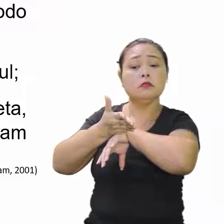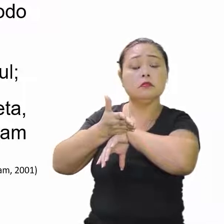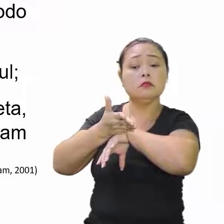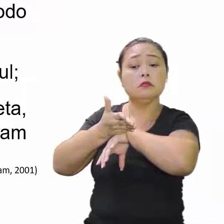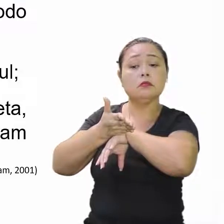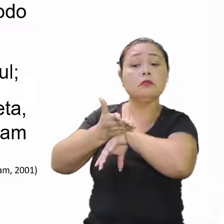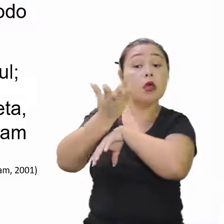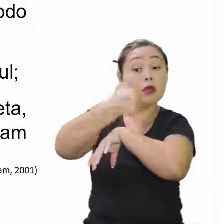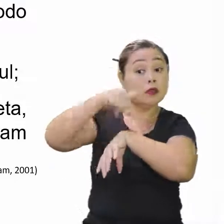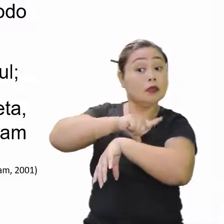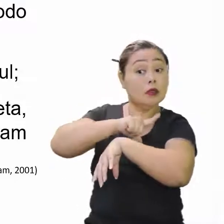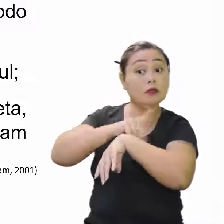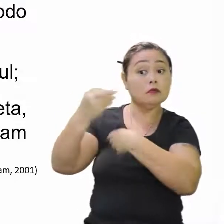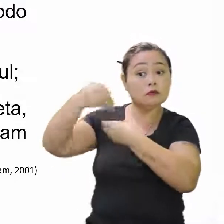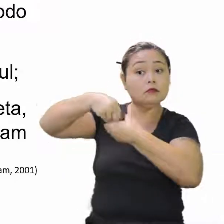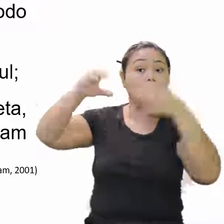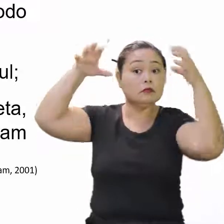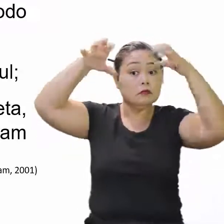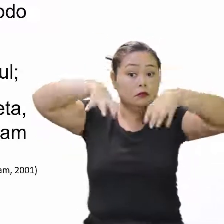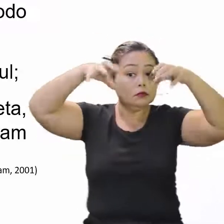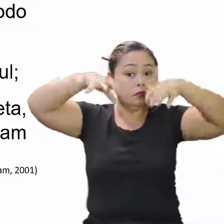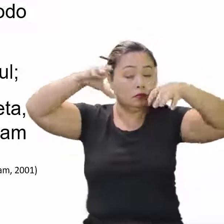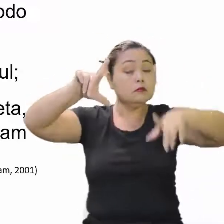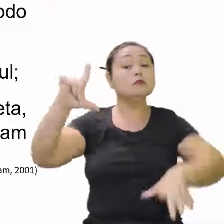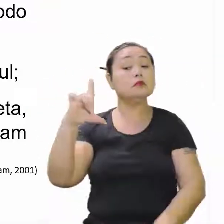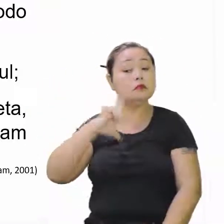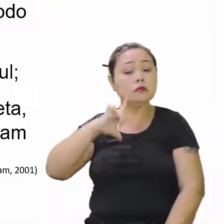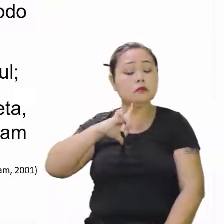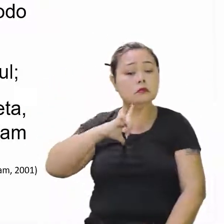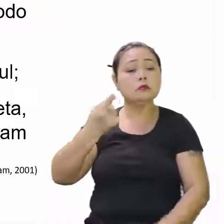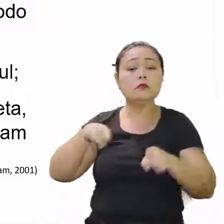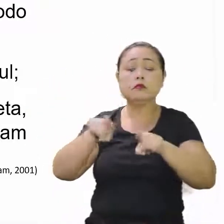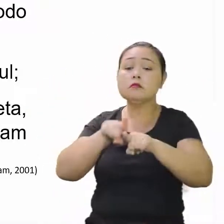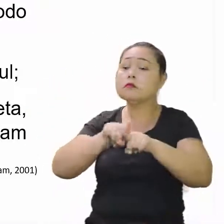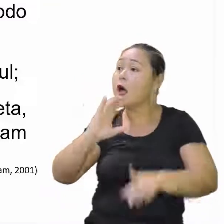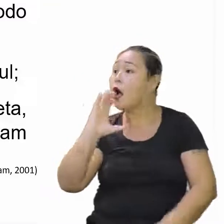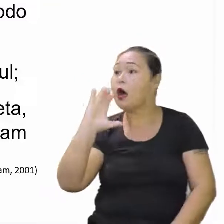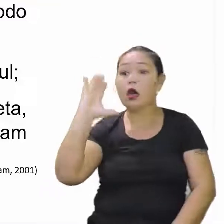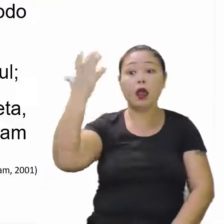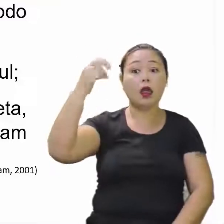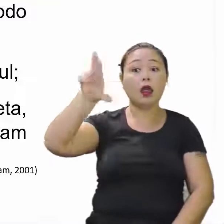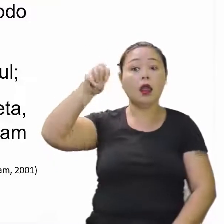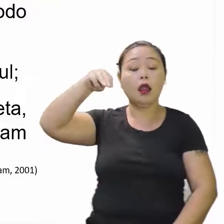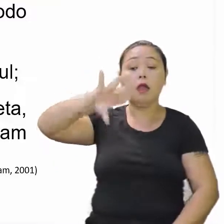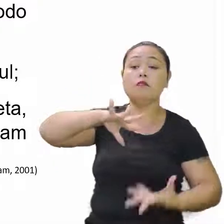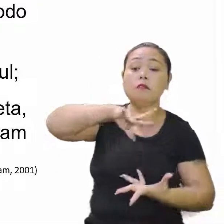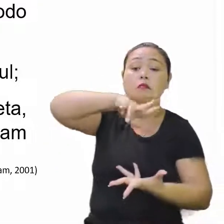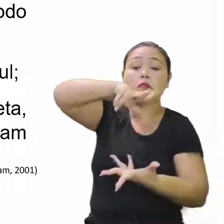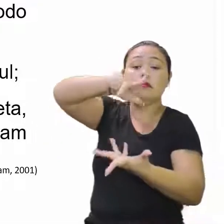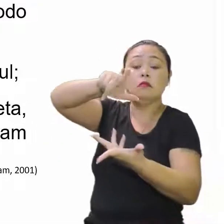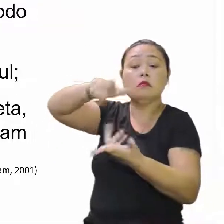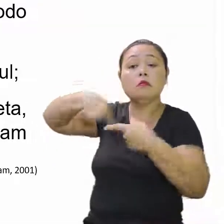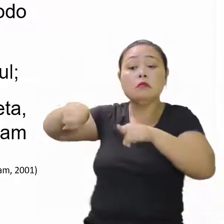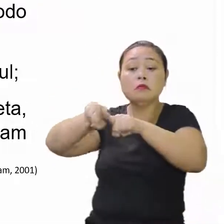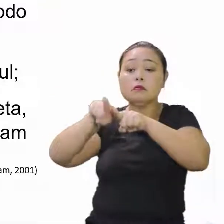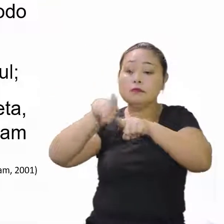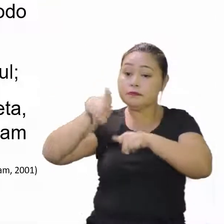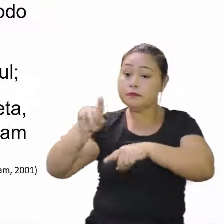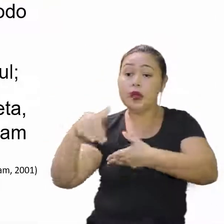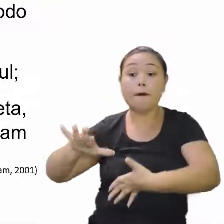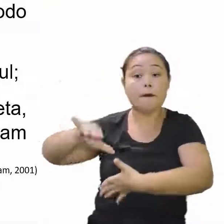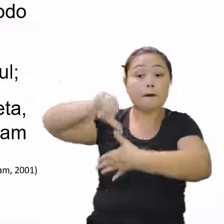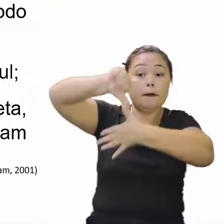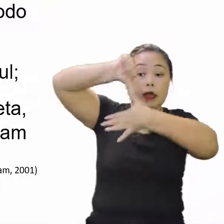nas chuvas, ela tem influência no clima do mundo e no clima da